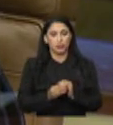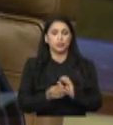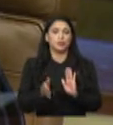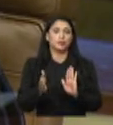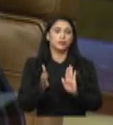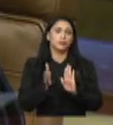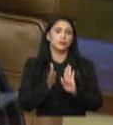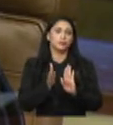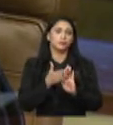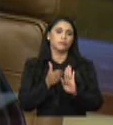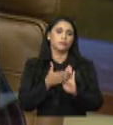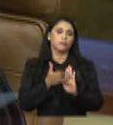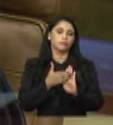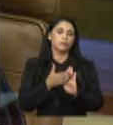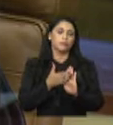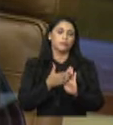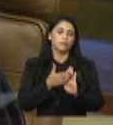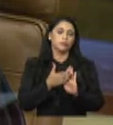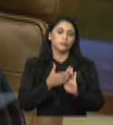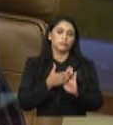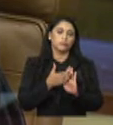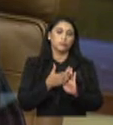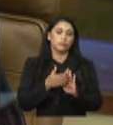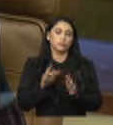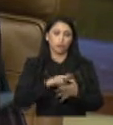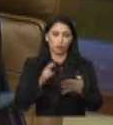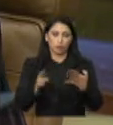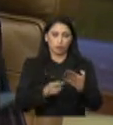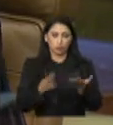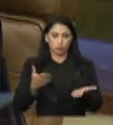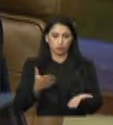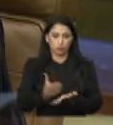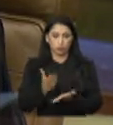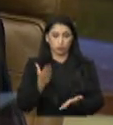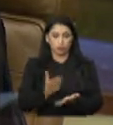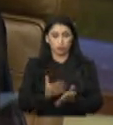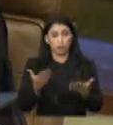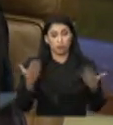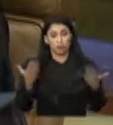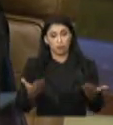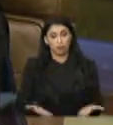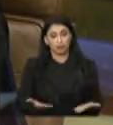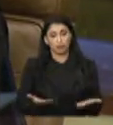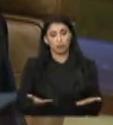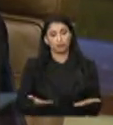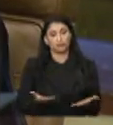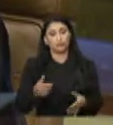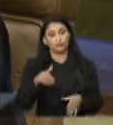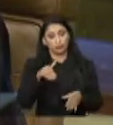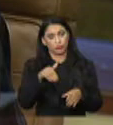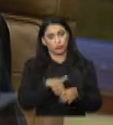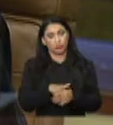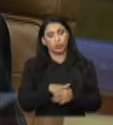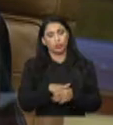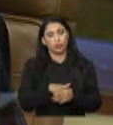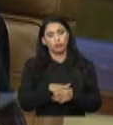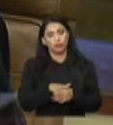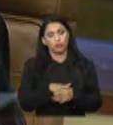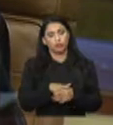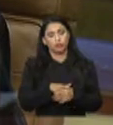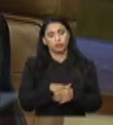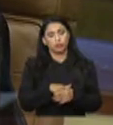diz respeito ao provimento do o importante é nesse sentido que voto